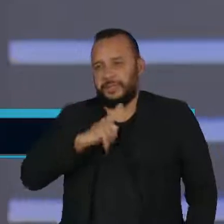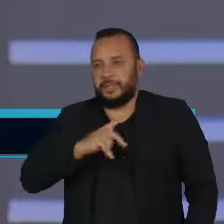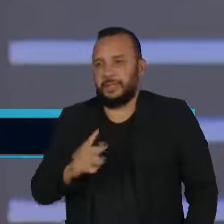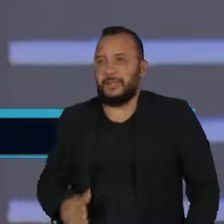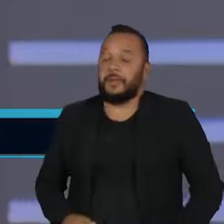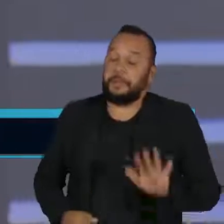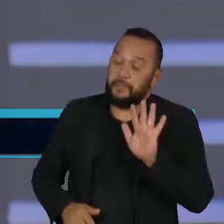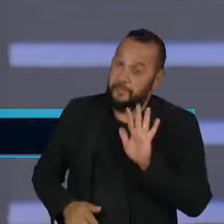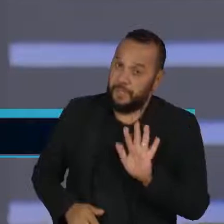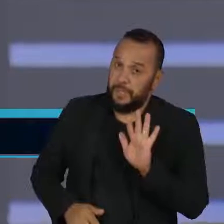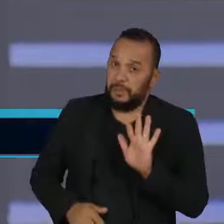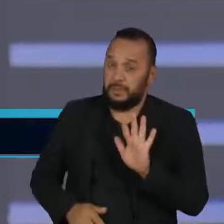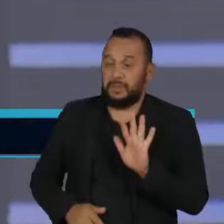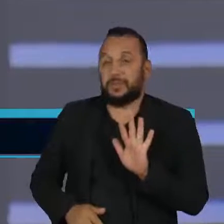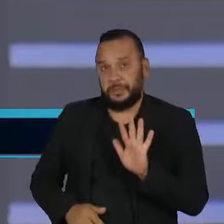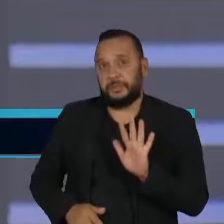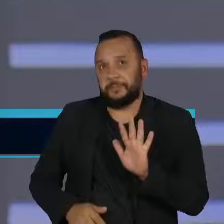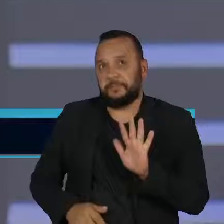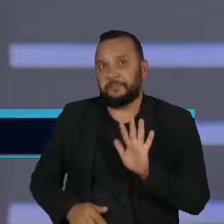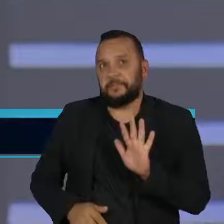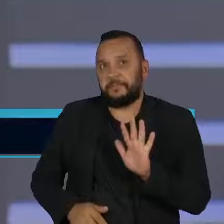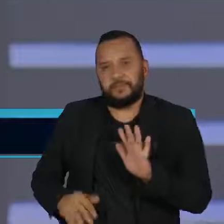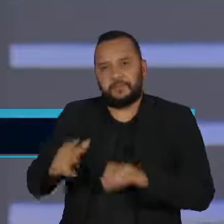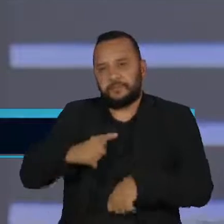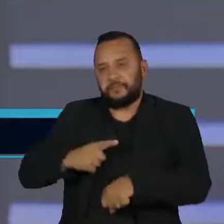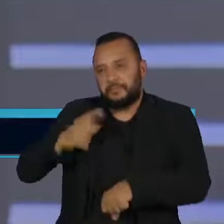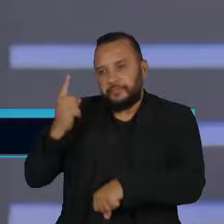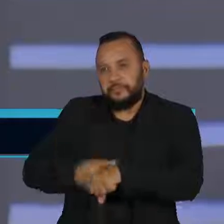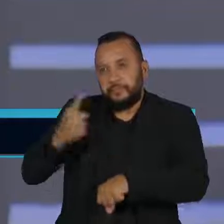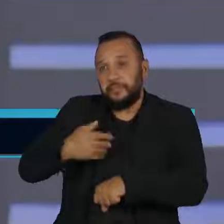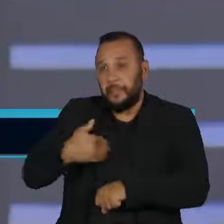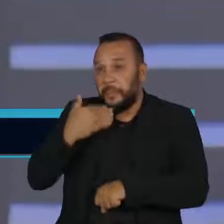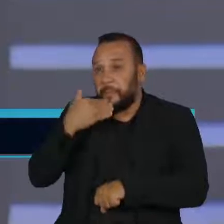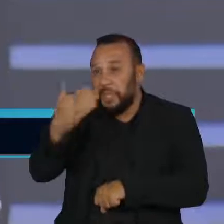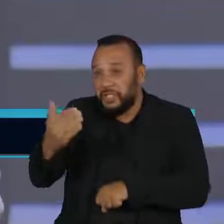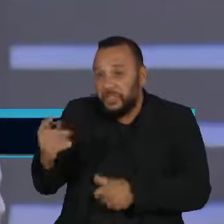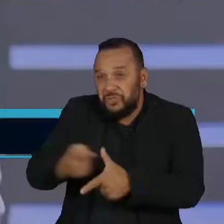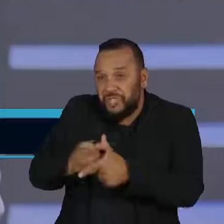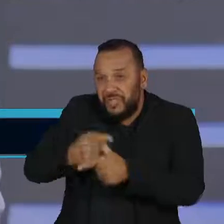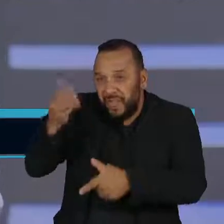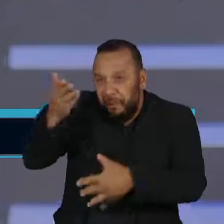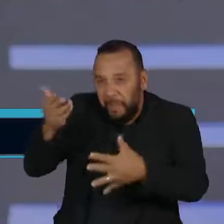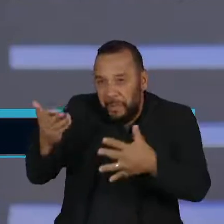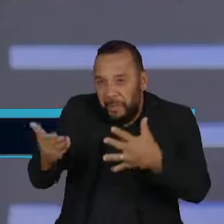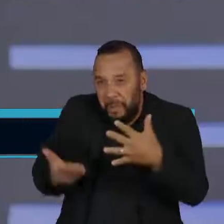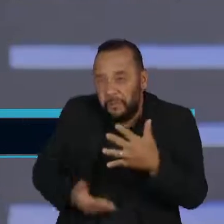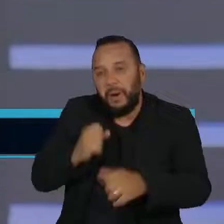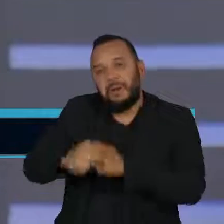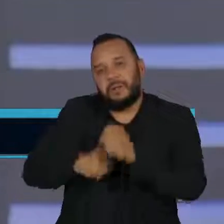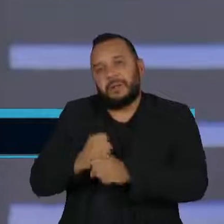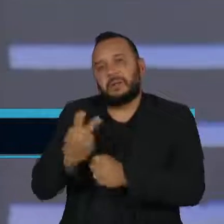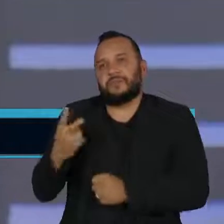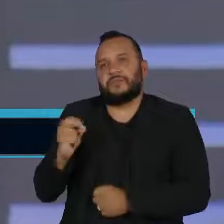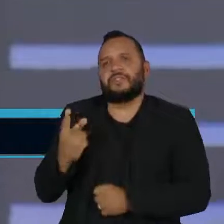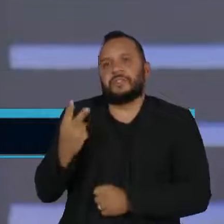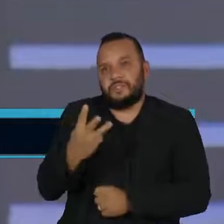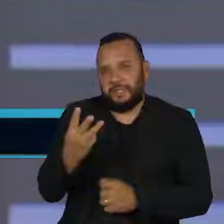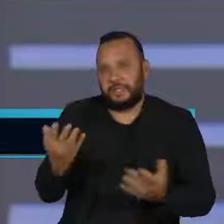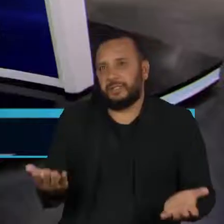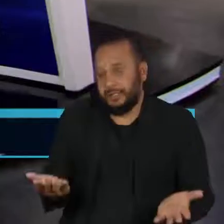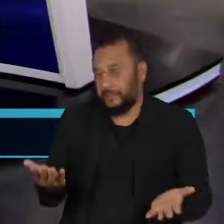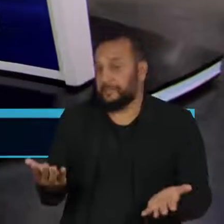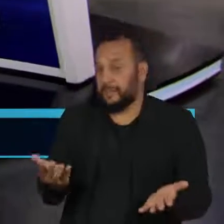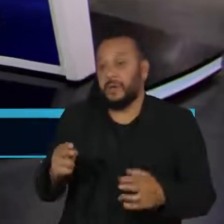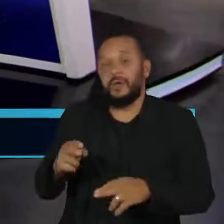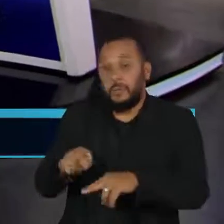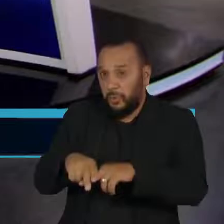por exemplo, o fato de que deu um recorde de pedido de recuperação judicial em 2023, os fatos que geram não